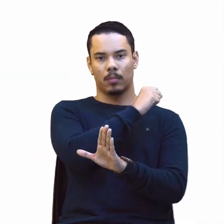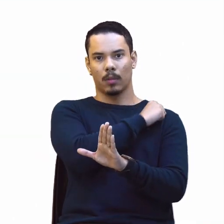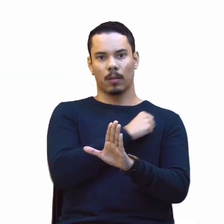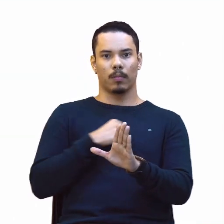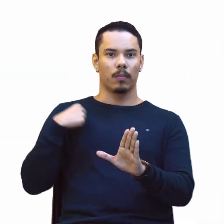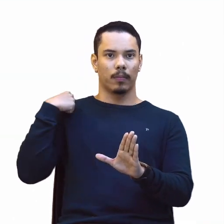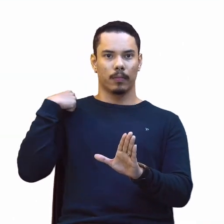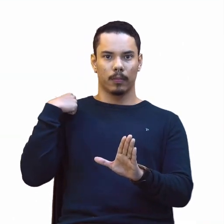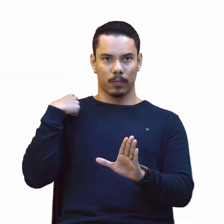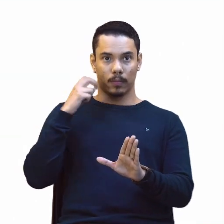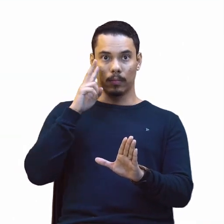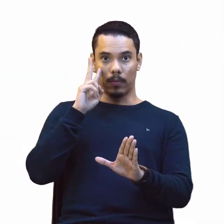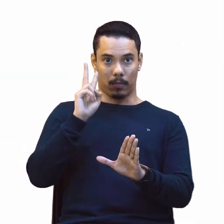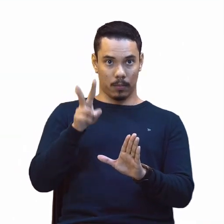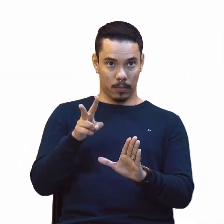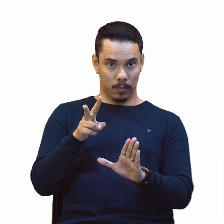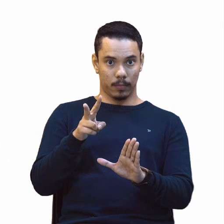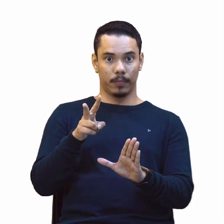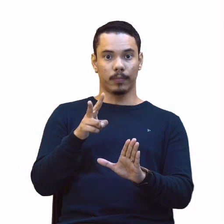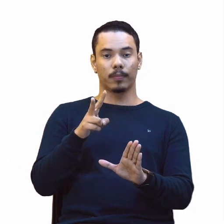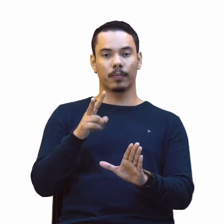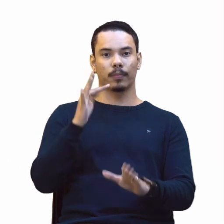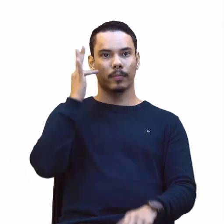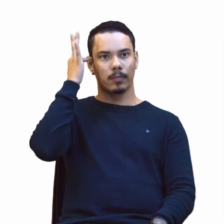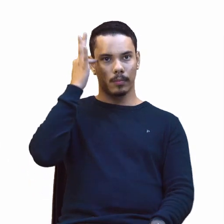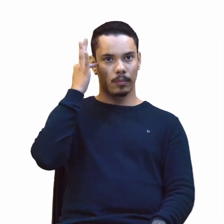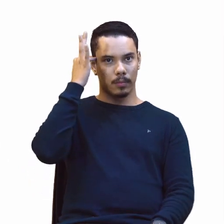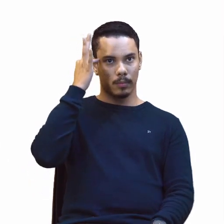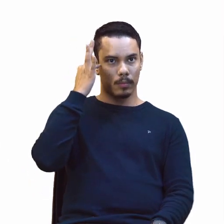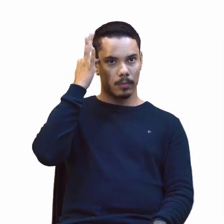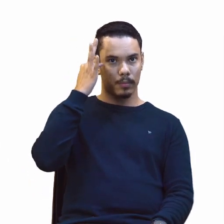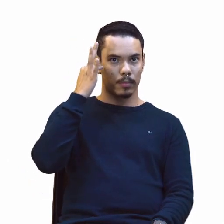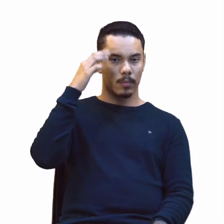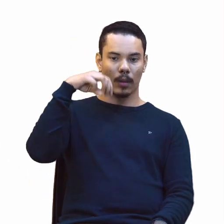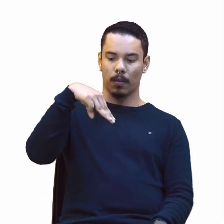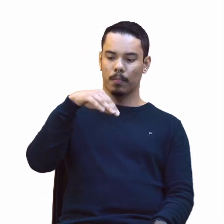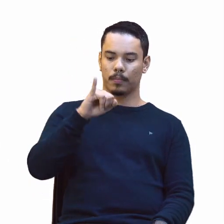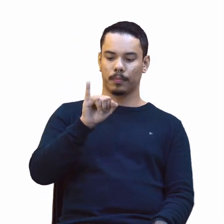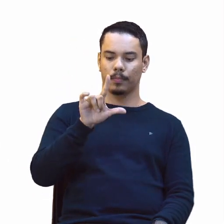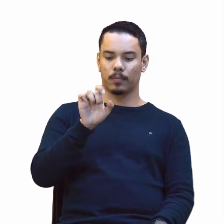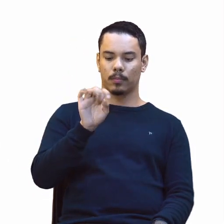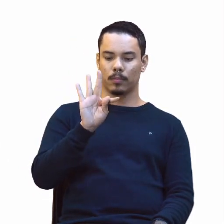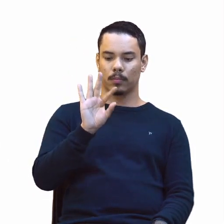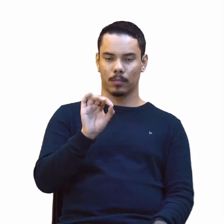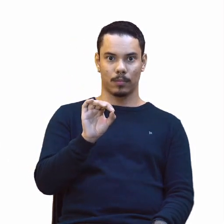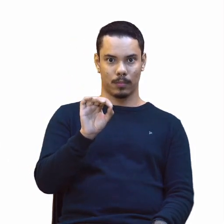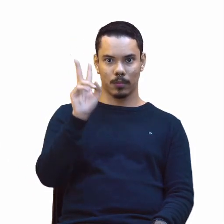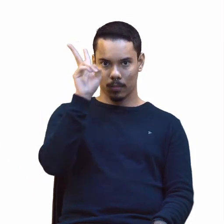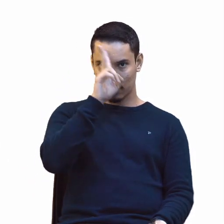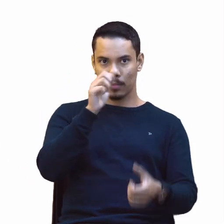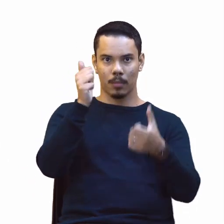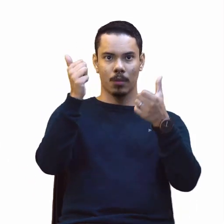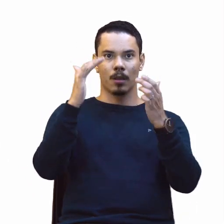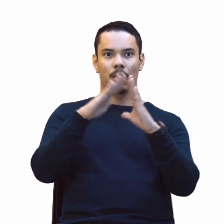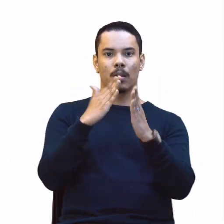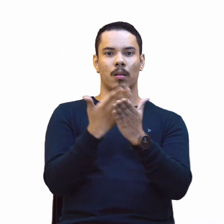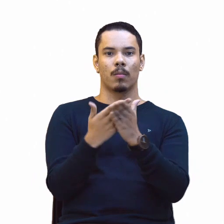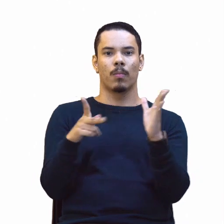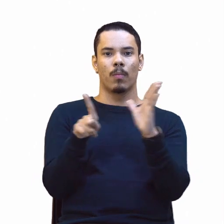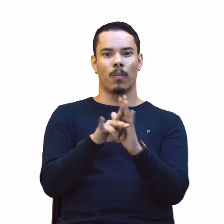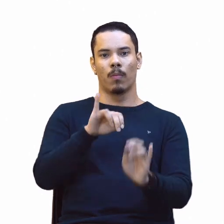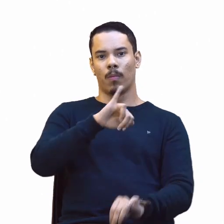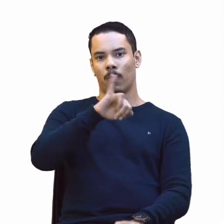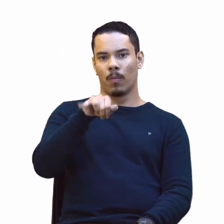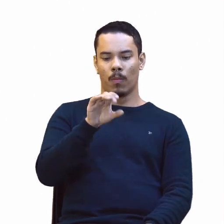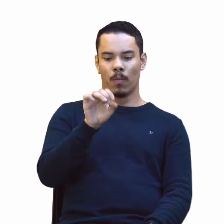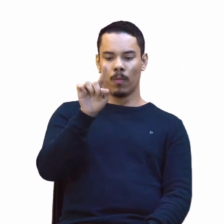Vimos que os filósofos de Mileto, quem nasceu na cidade de Mileto, eles são da escola jônica,